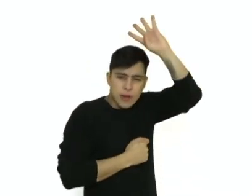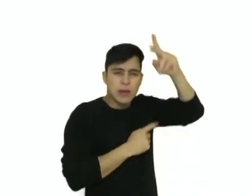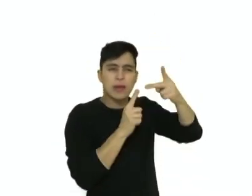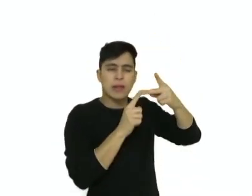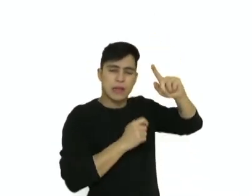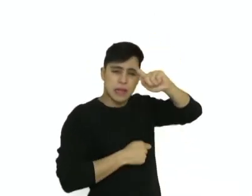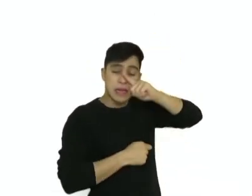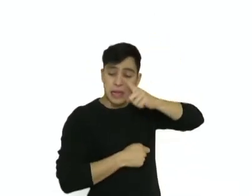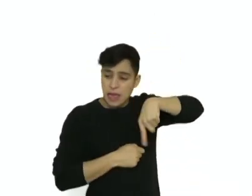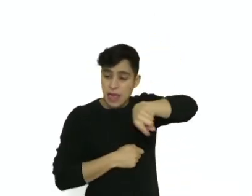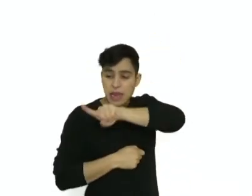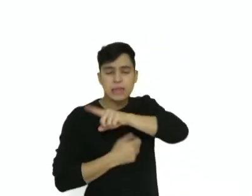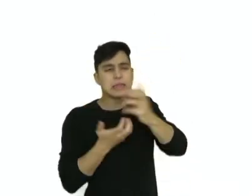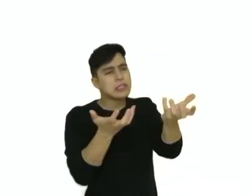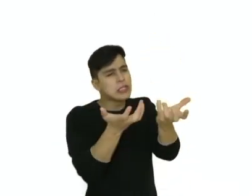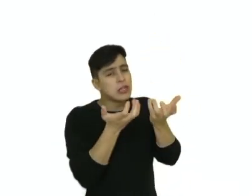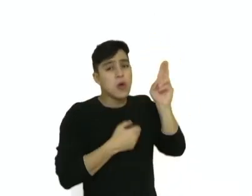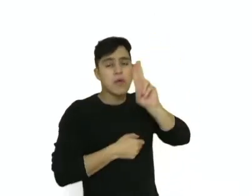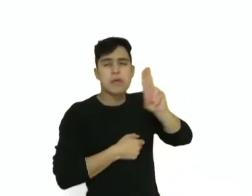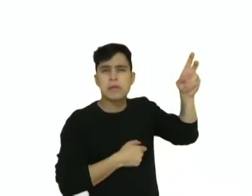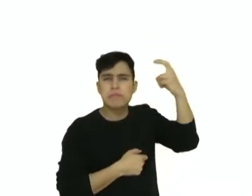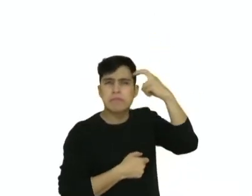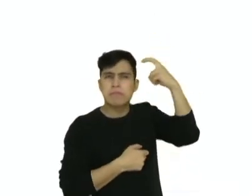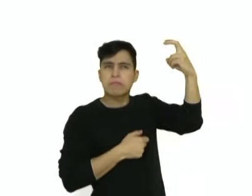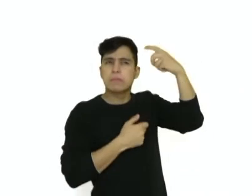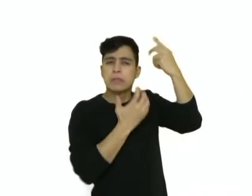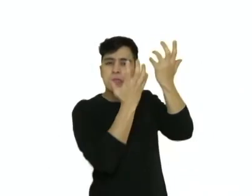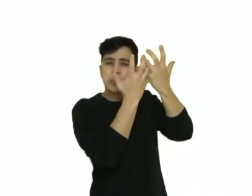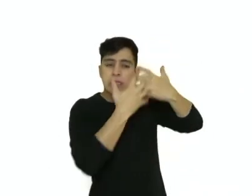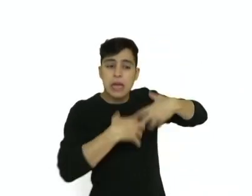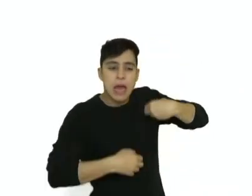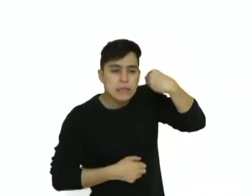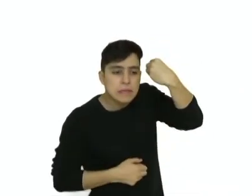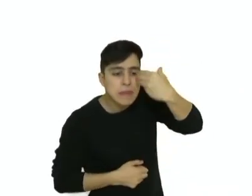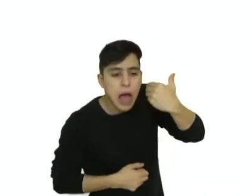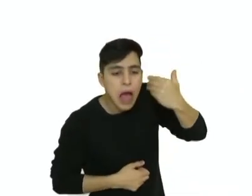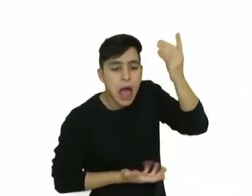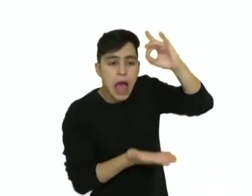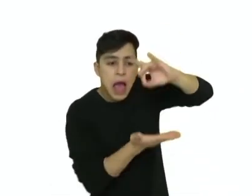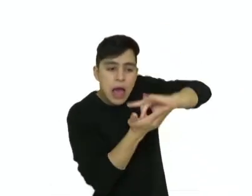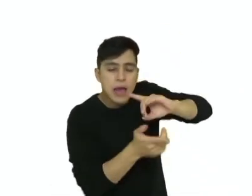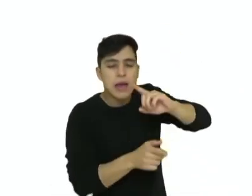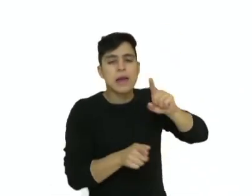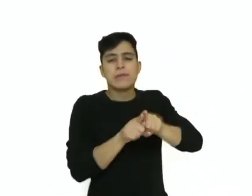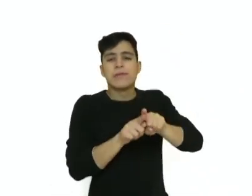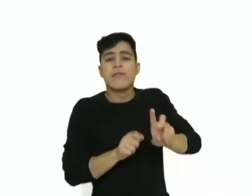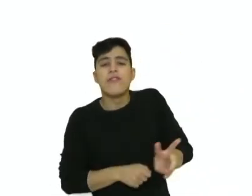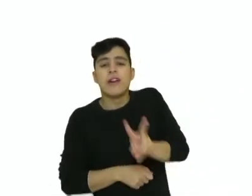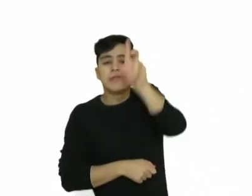razão, a experiência para se chegar à verdade, a valorização do indivíduo